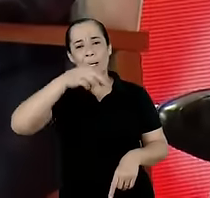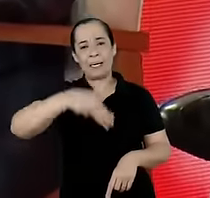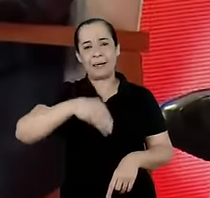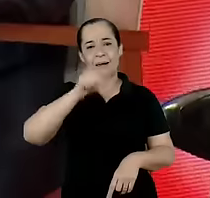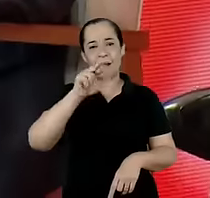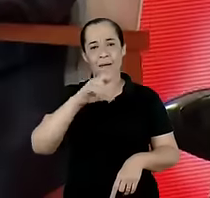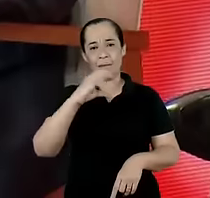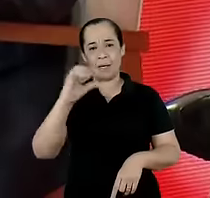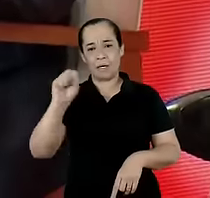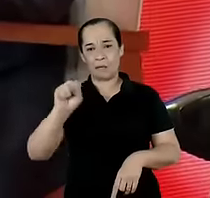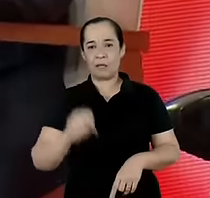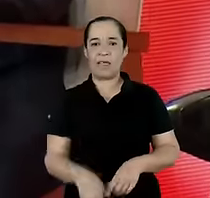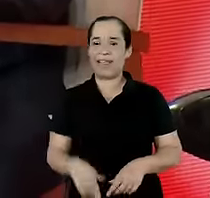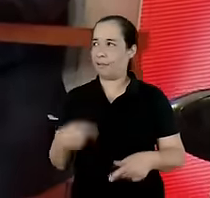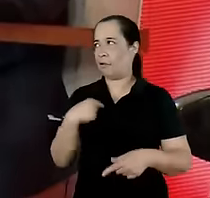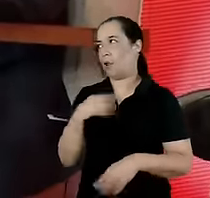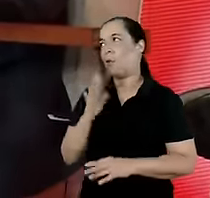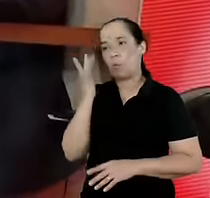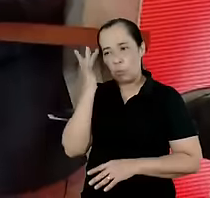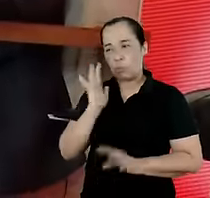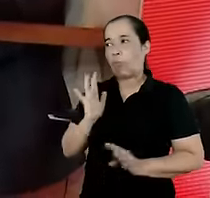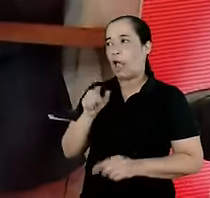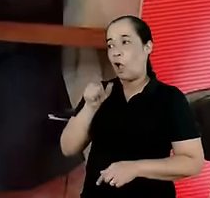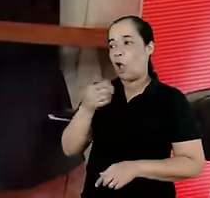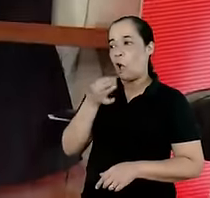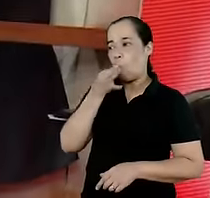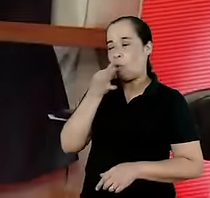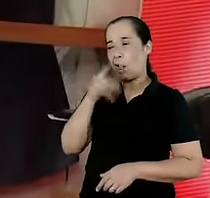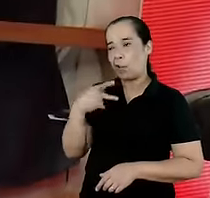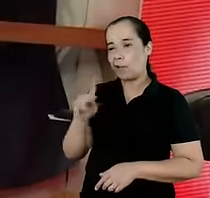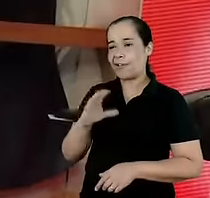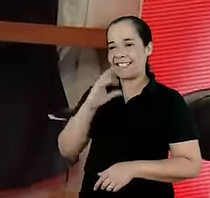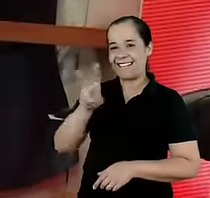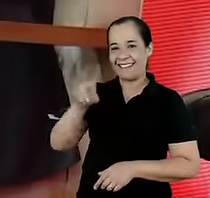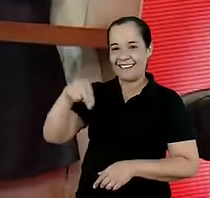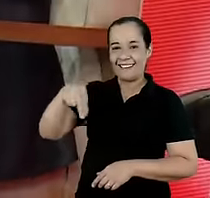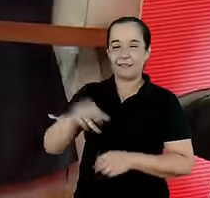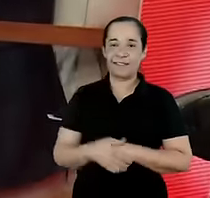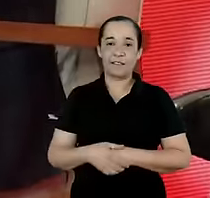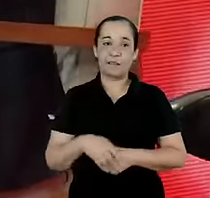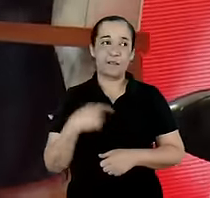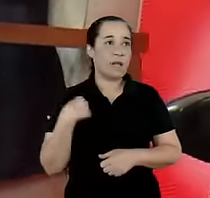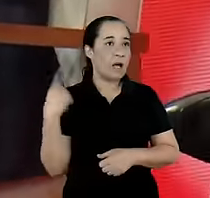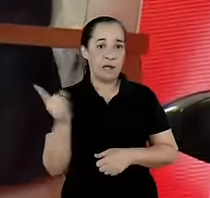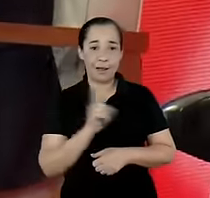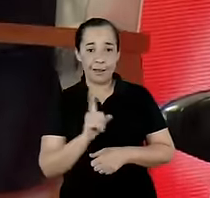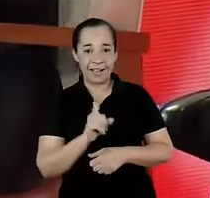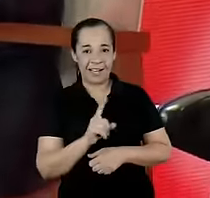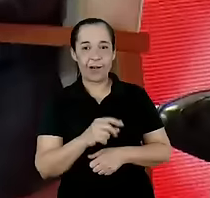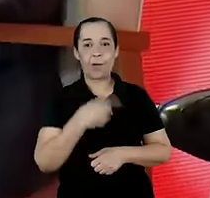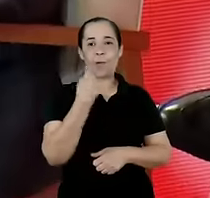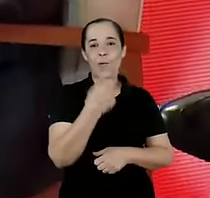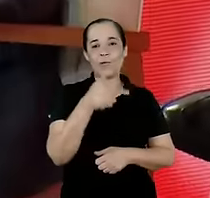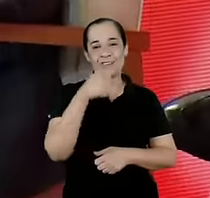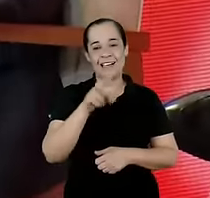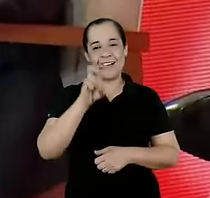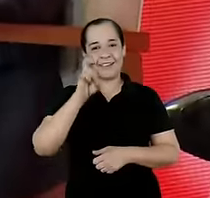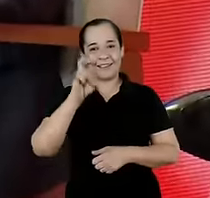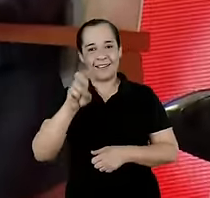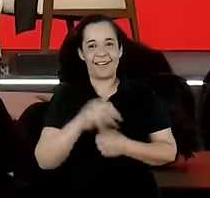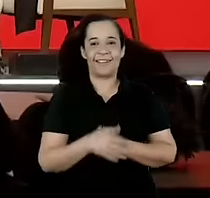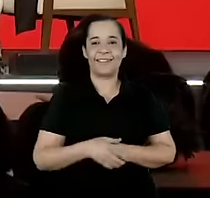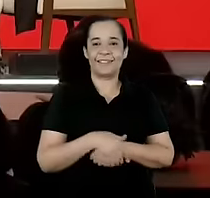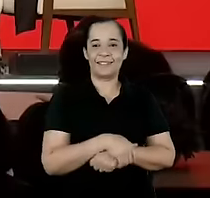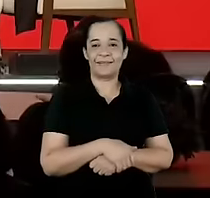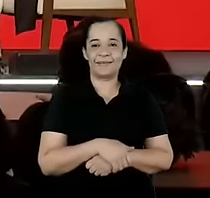da cvm tema do prazo mas assim na questão do do da 1 75 e dessas transformações tô